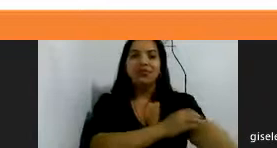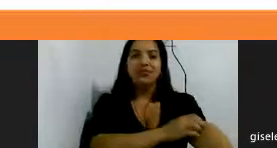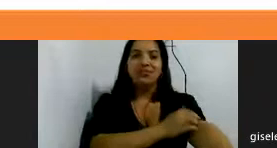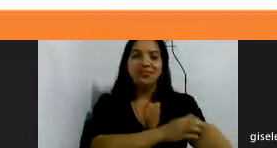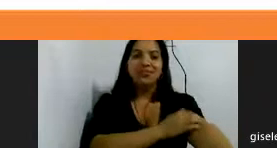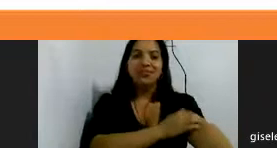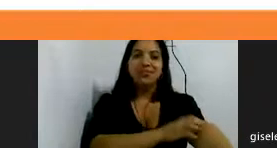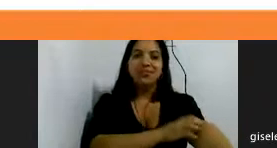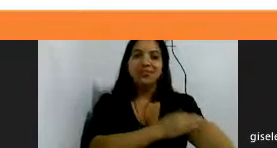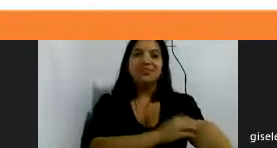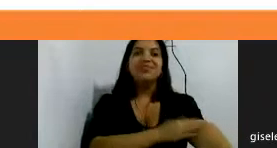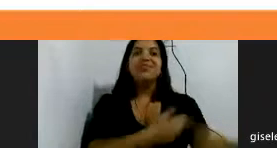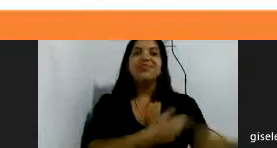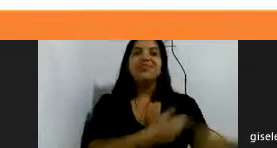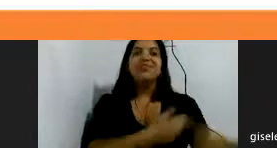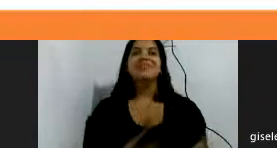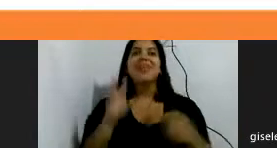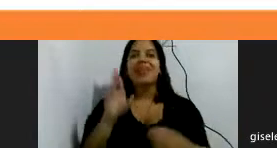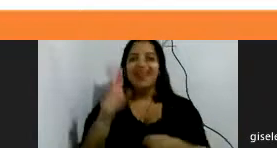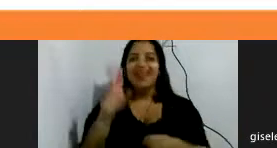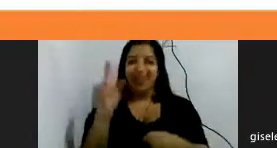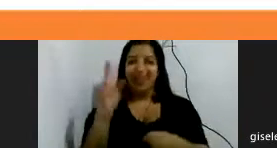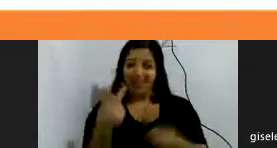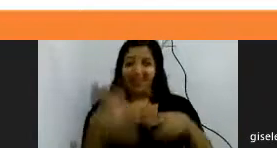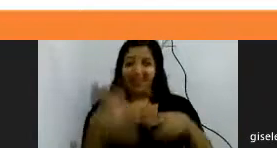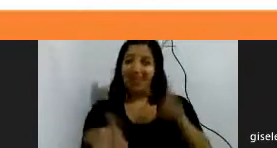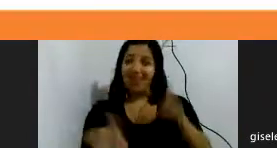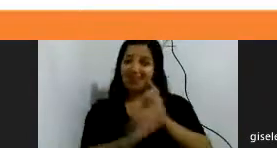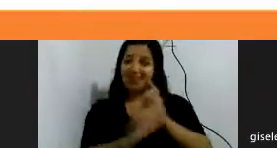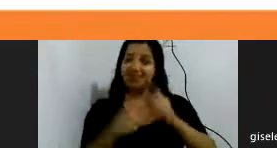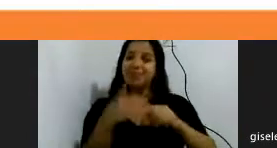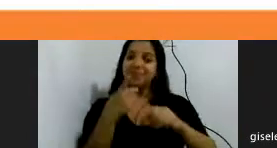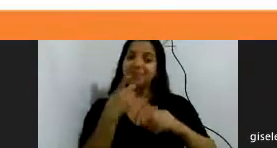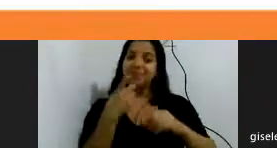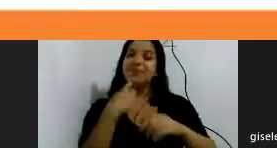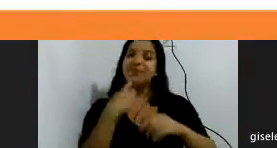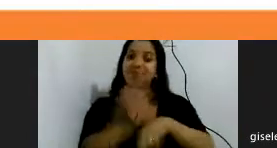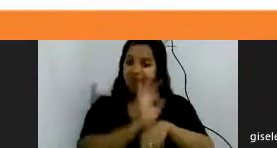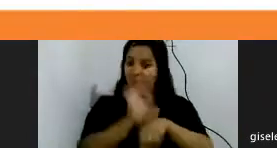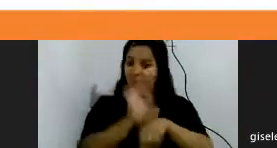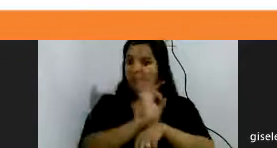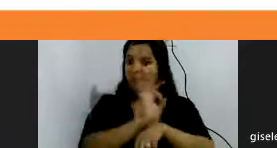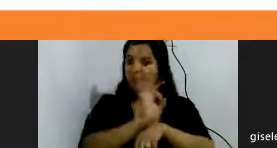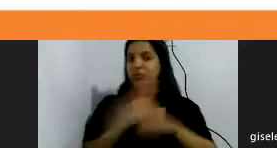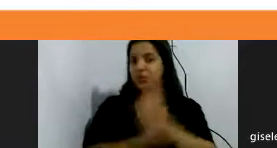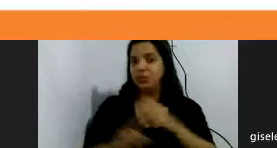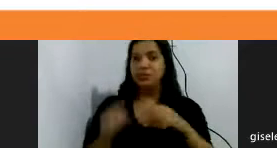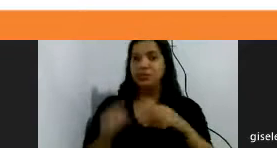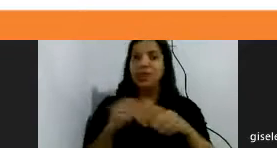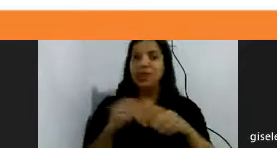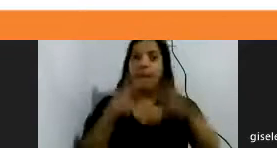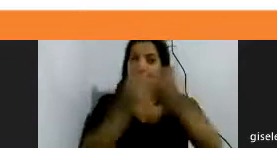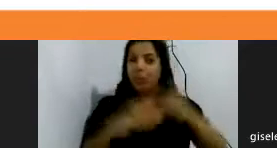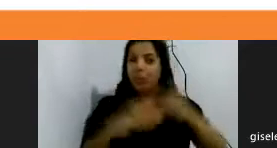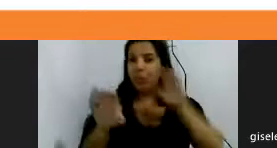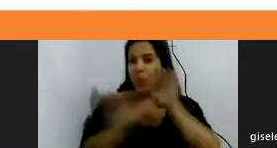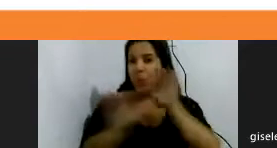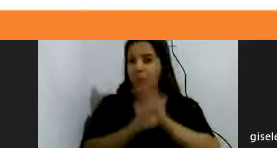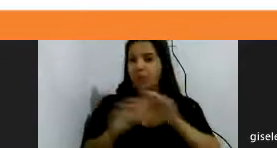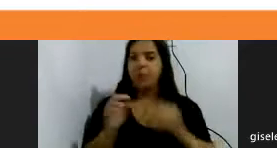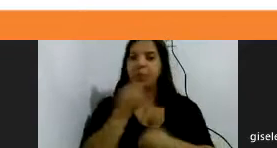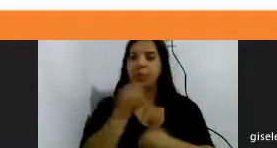Então, os antígenos RH eles são encontrados também exclusivamente nas hemácias. Então, eles são proteínas